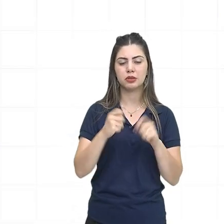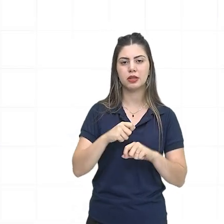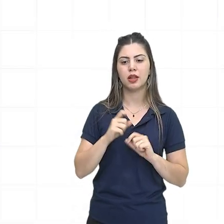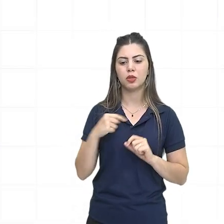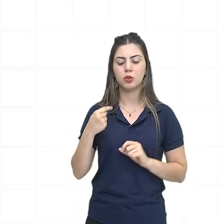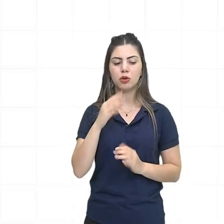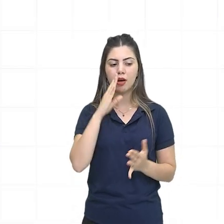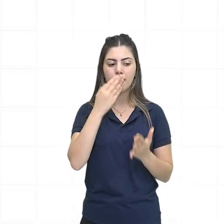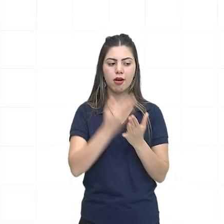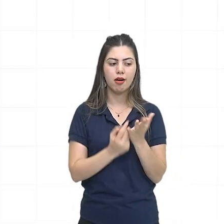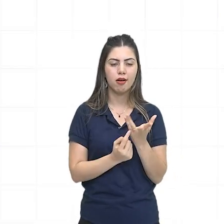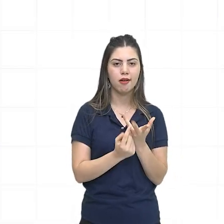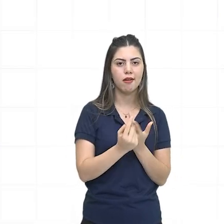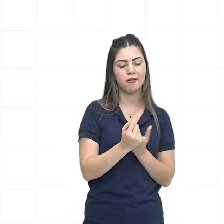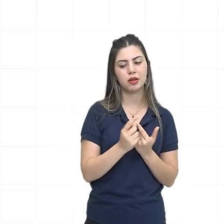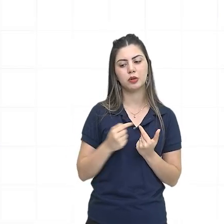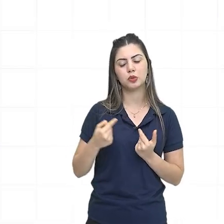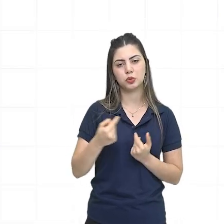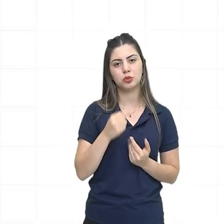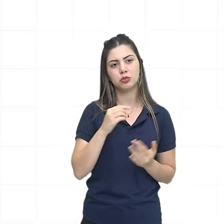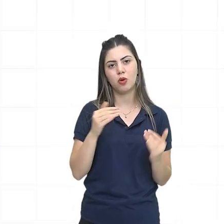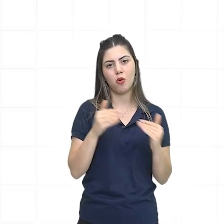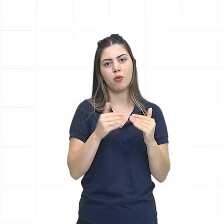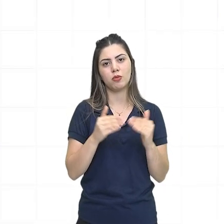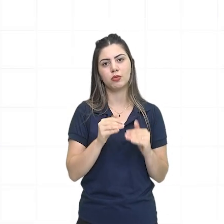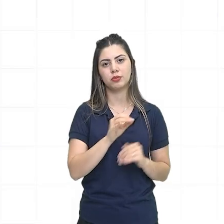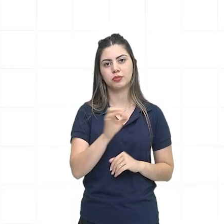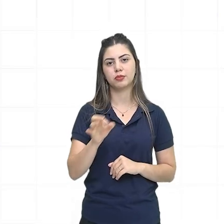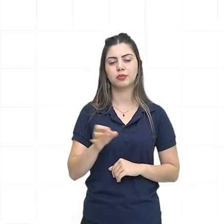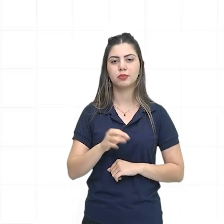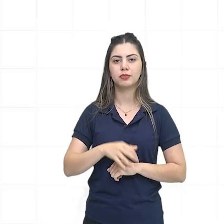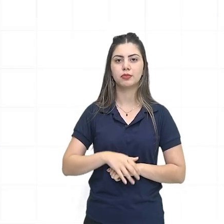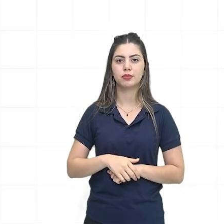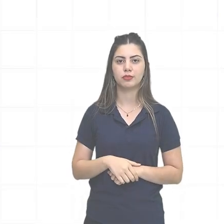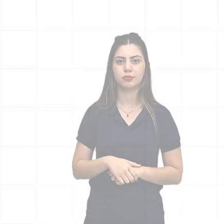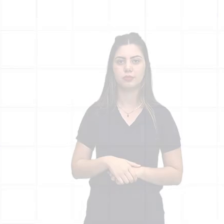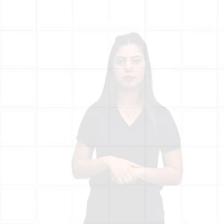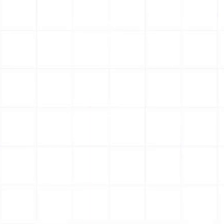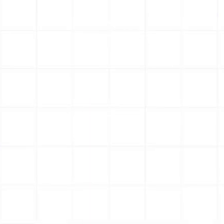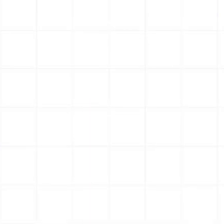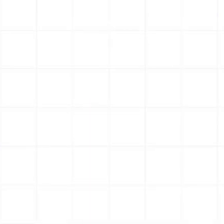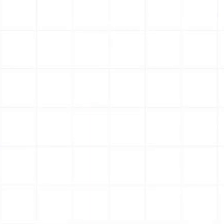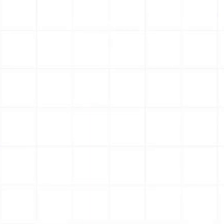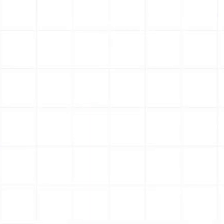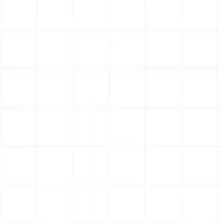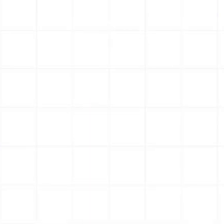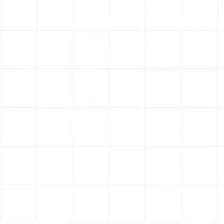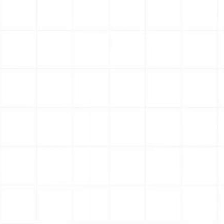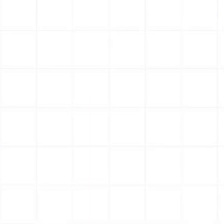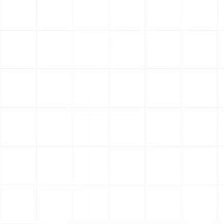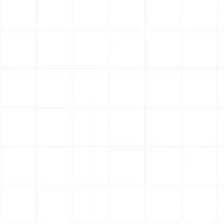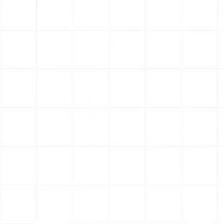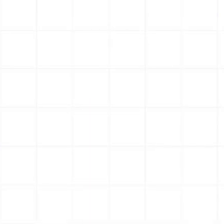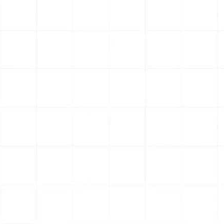sentimentos e crenças comuns são compartilhados e celebrados. eles fortalecem os laços dentro da comunidade.